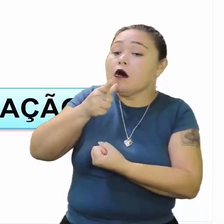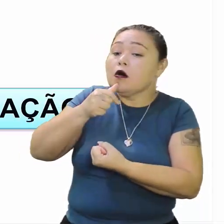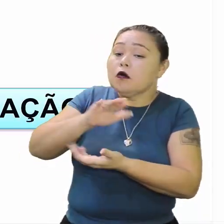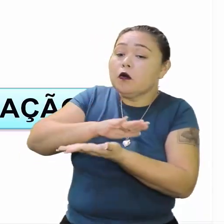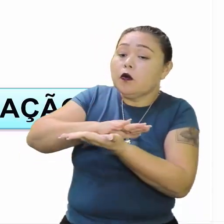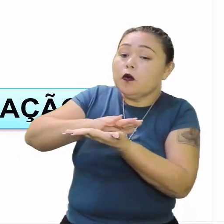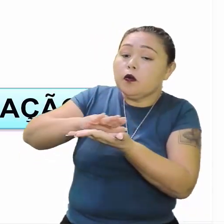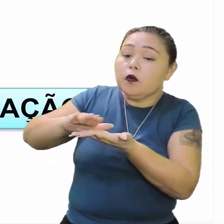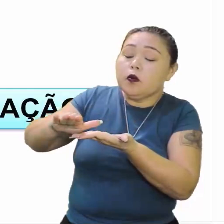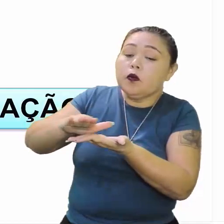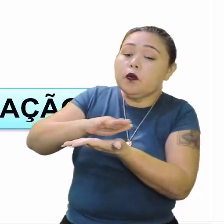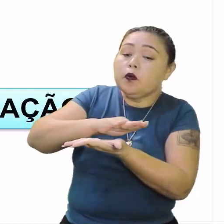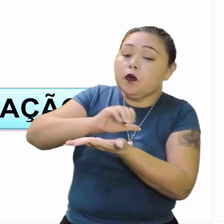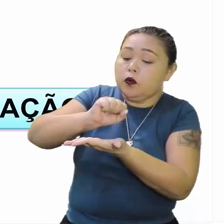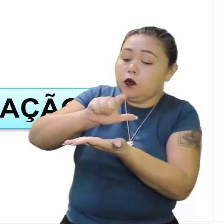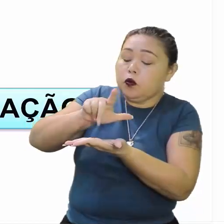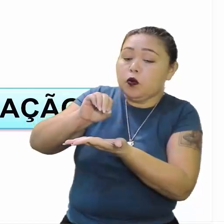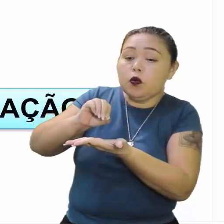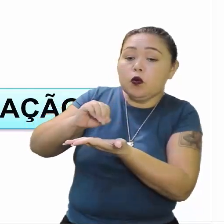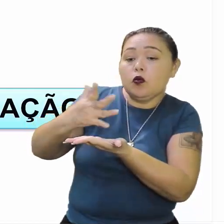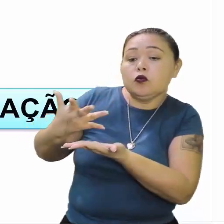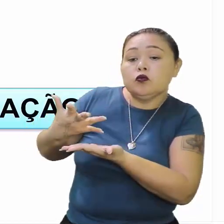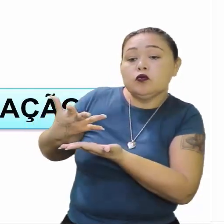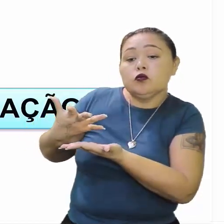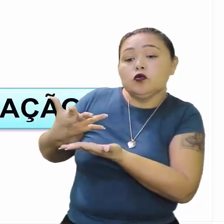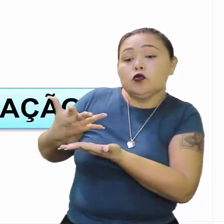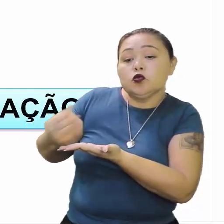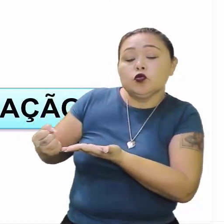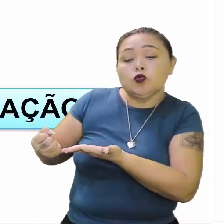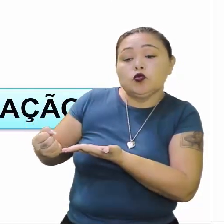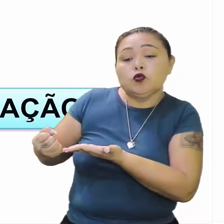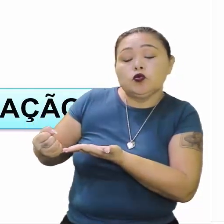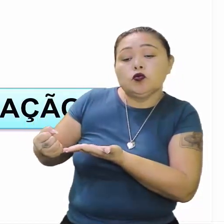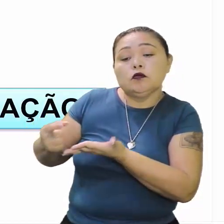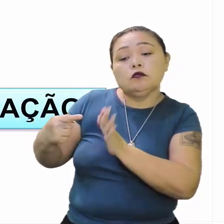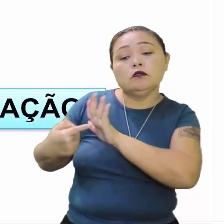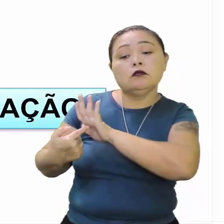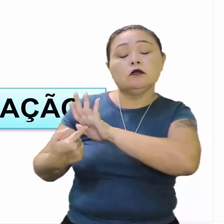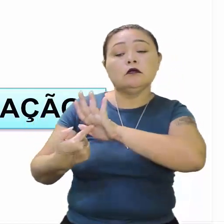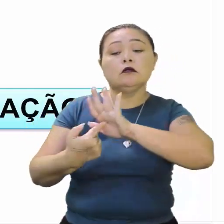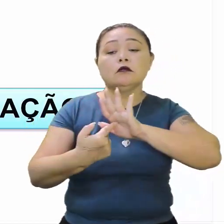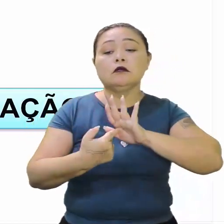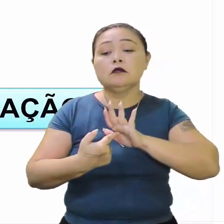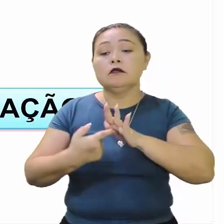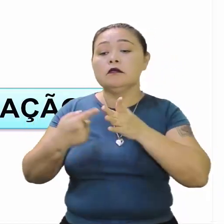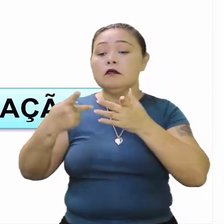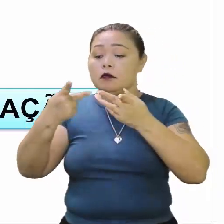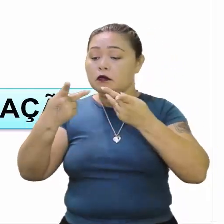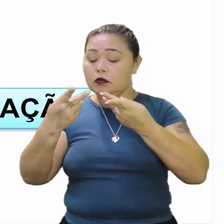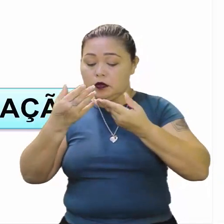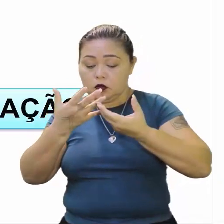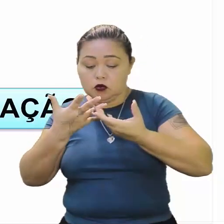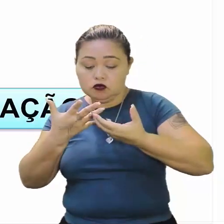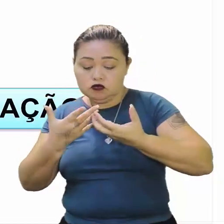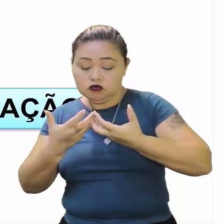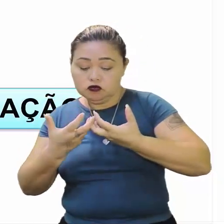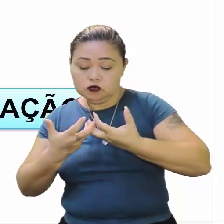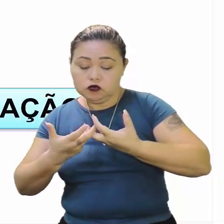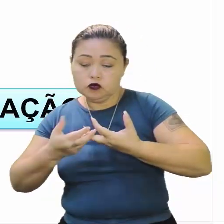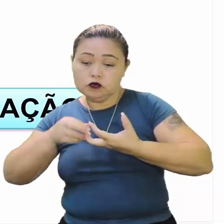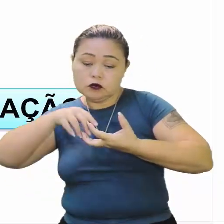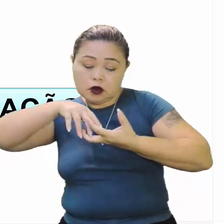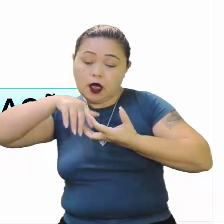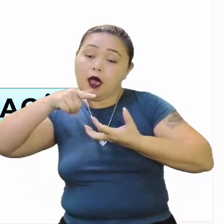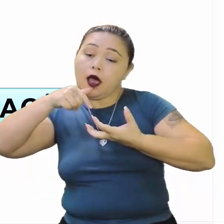manter a atingir o solo apresenta uma certa porosidade e